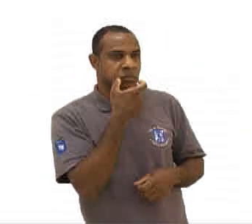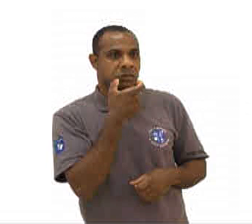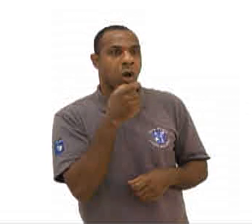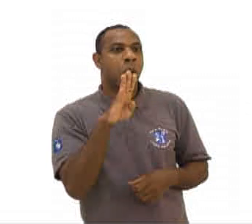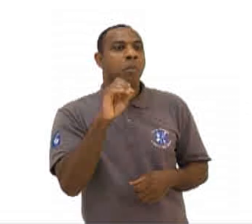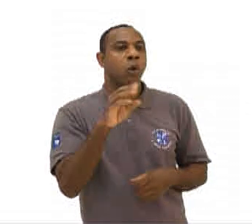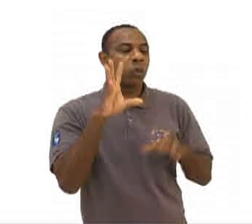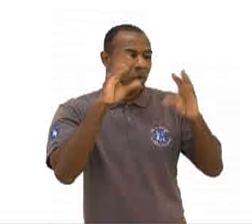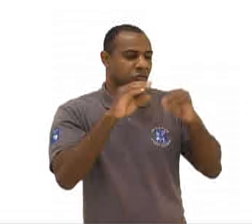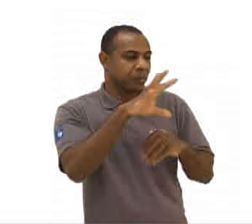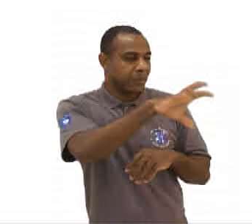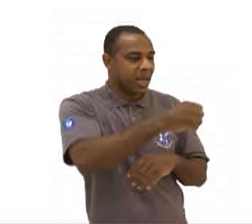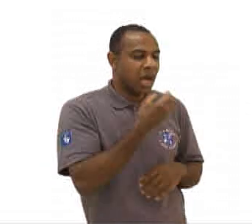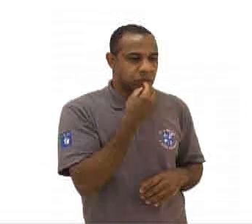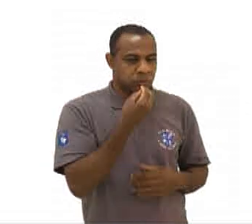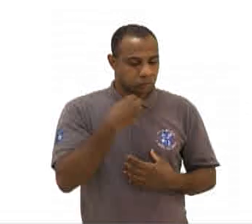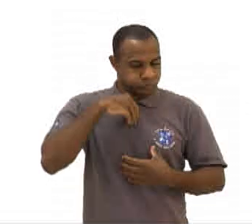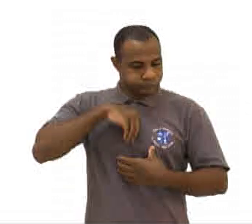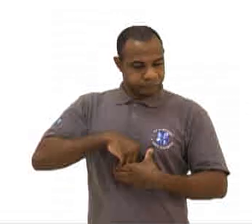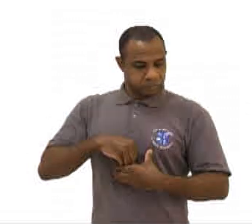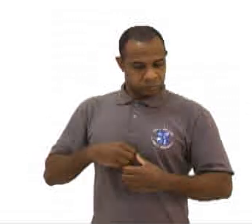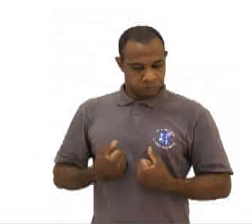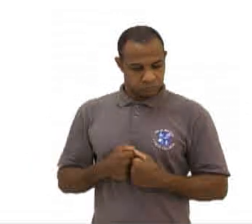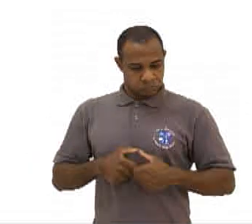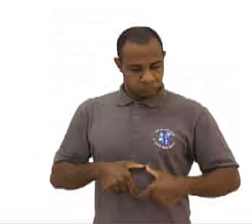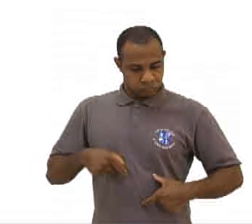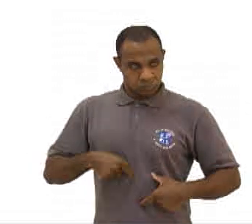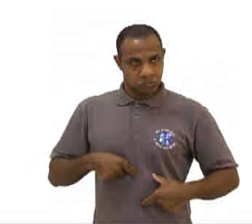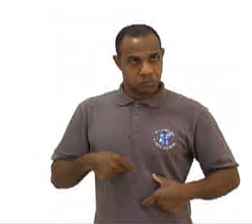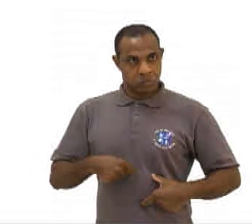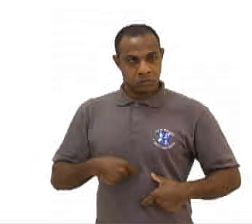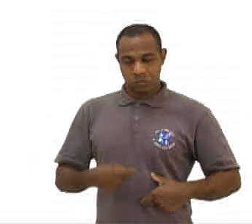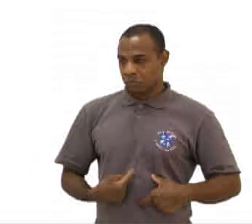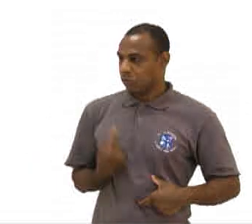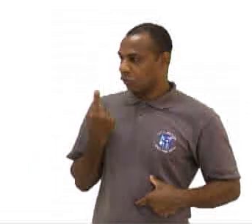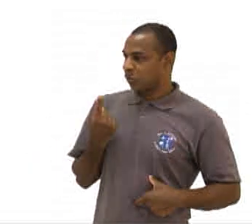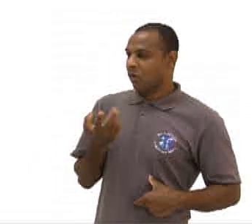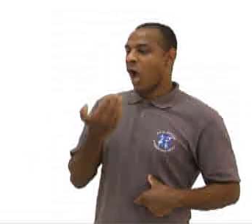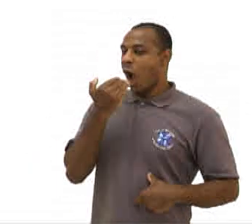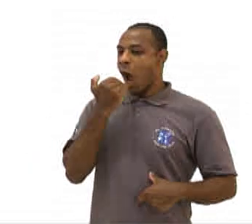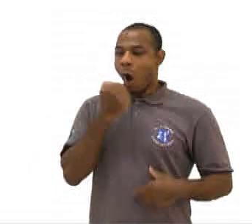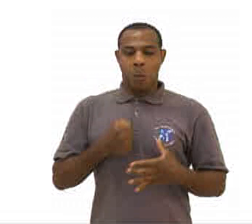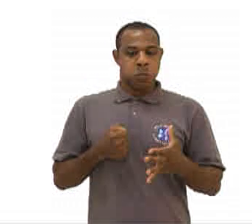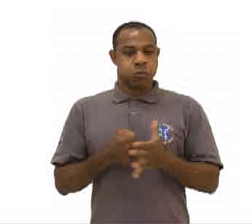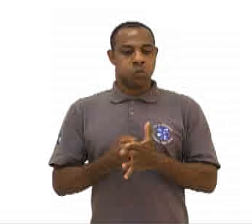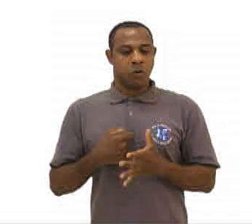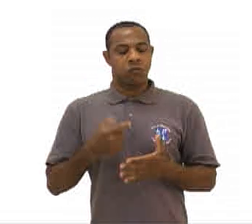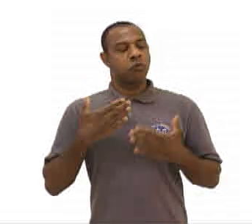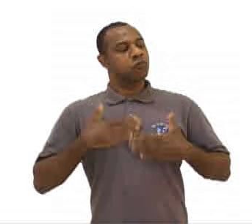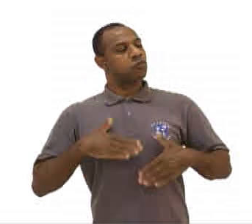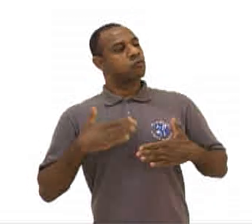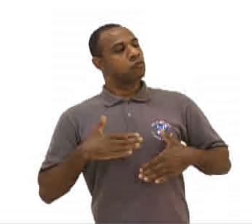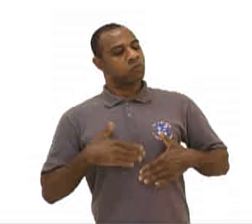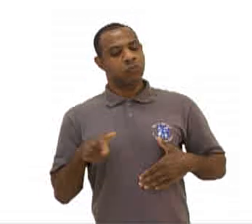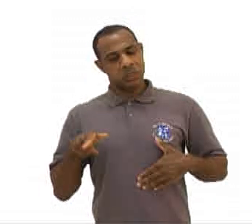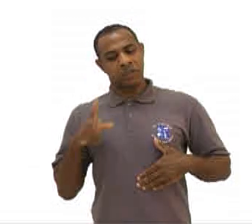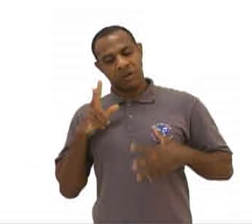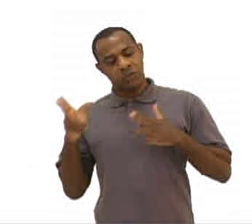criatura representando uma enzima do estômago adverte: você vai se empanturrar e descansar, enquanto eu vou ficar trabalhando a noite